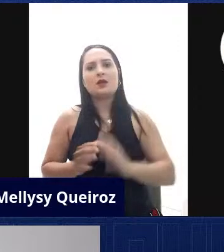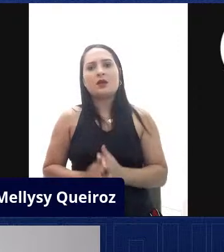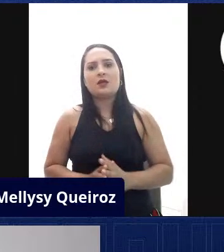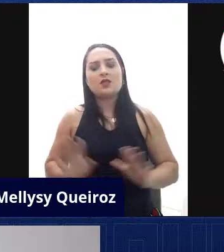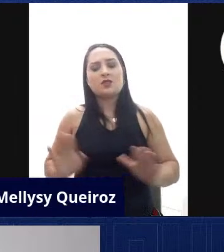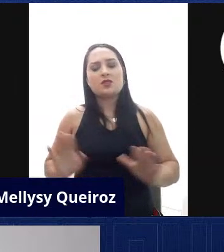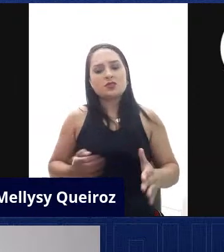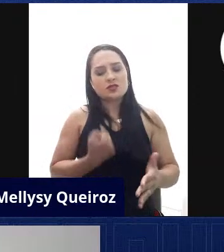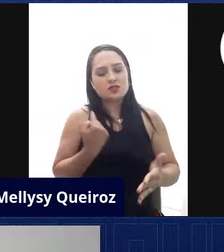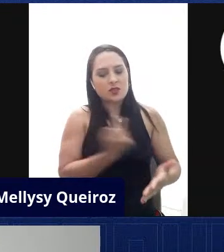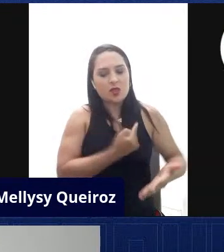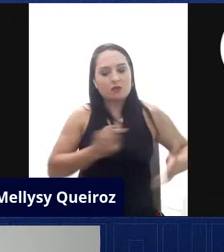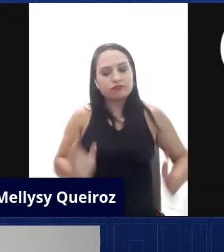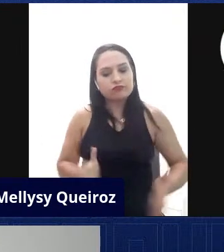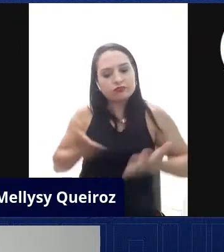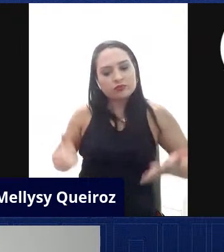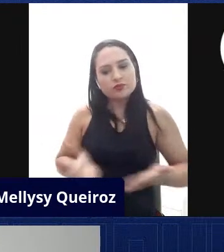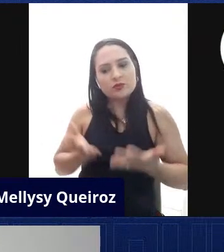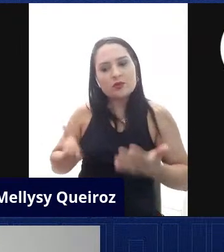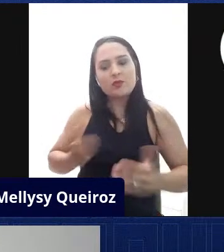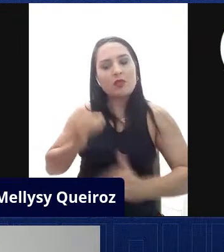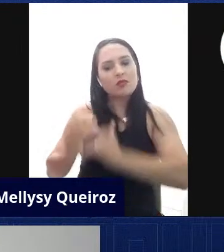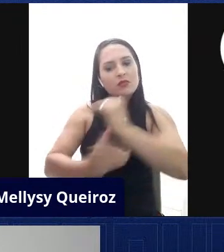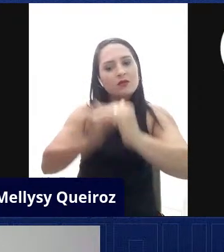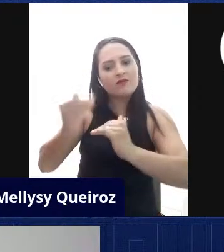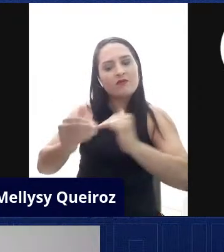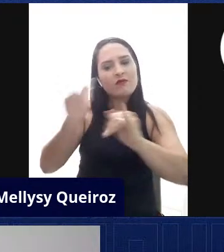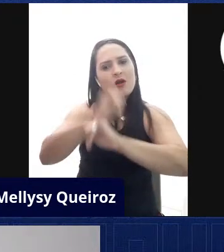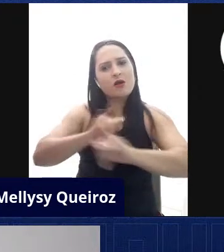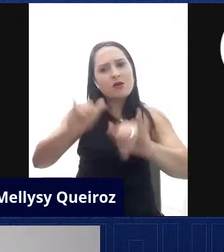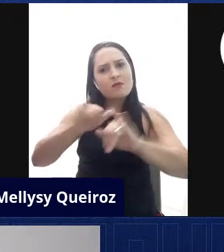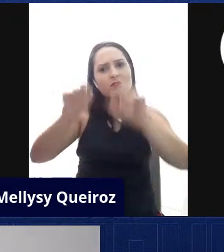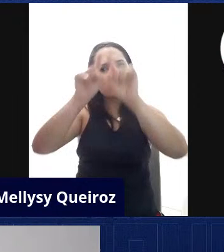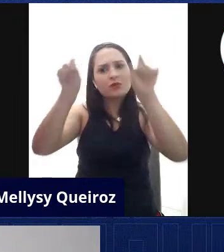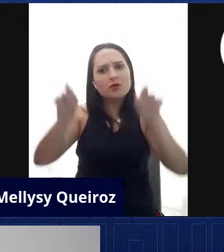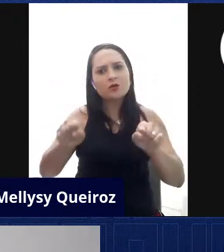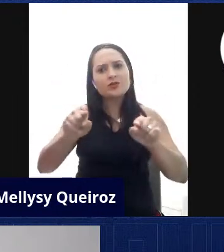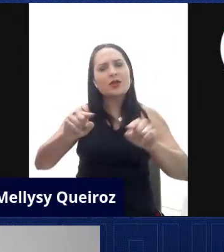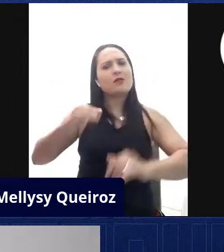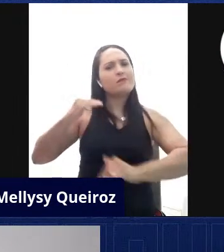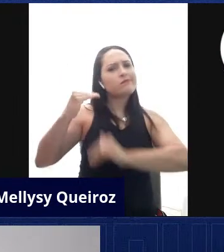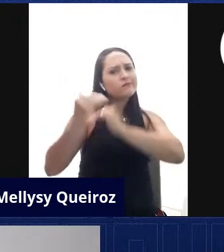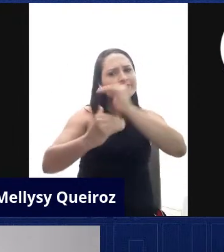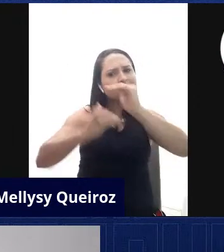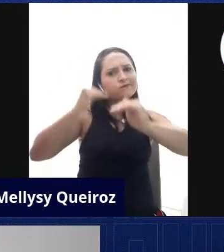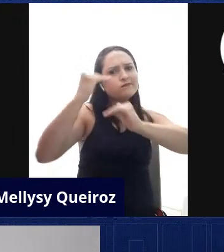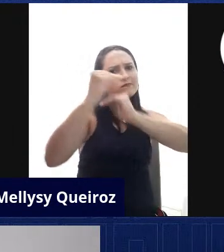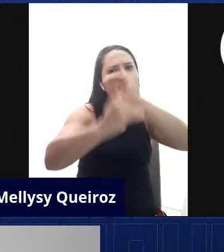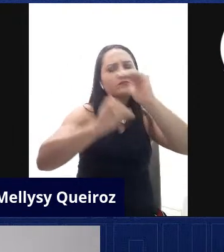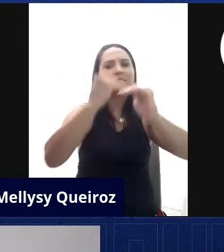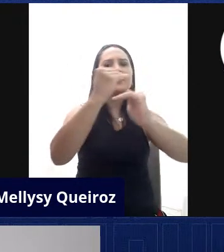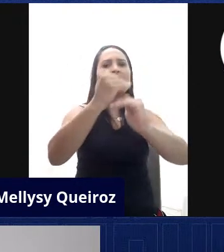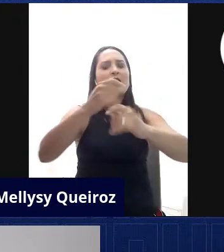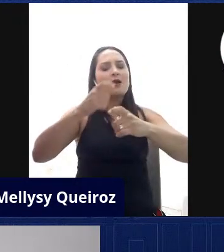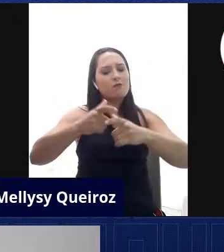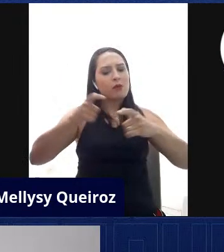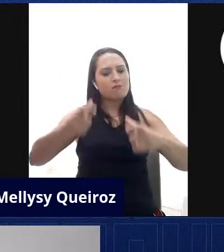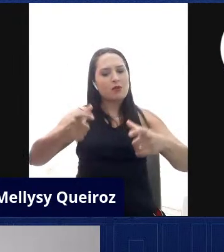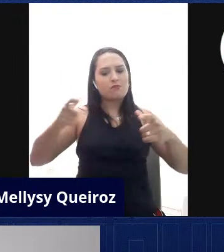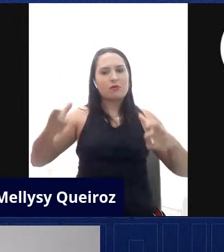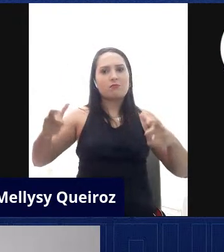nossa campanha. E aí o projeto cresceu, essa rede se tornou uma rede enorme, com